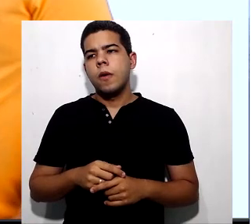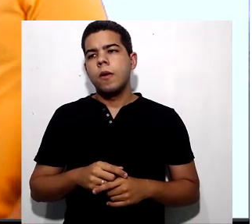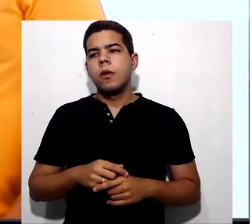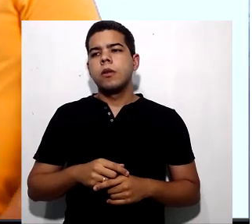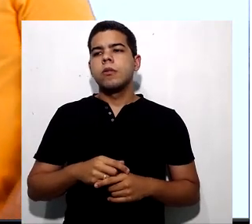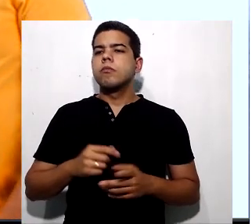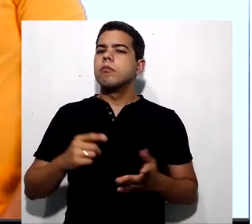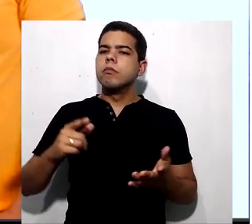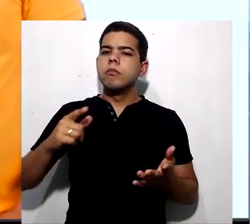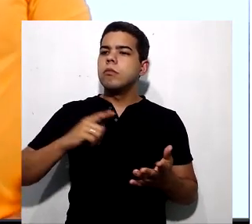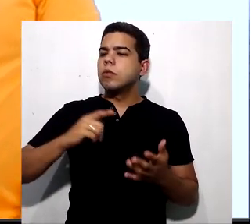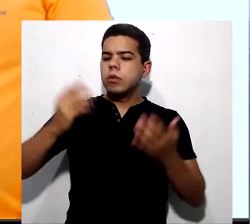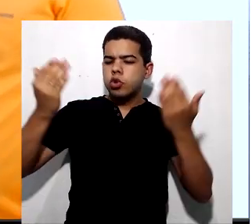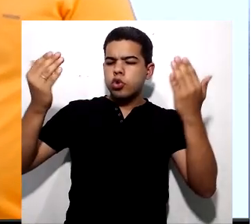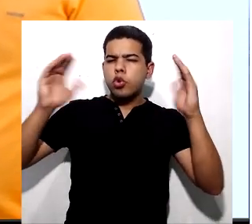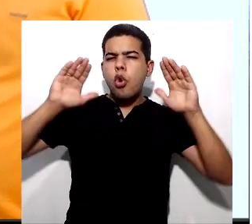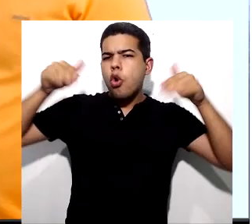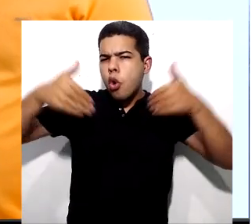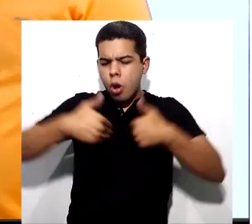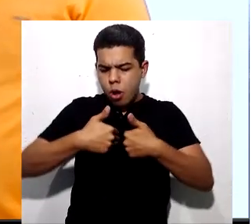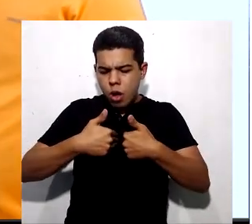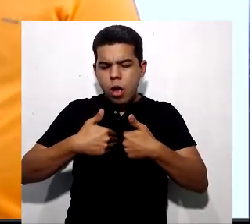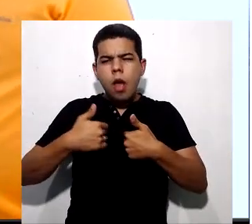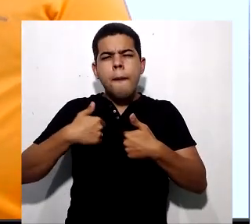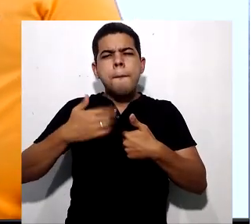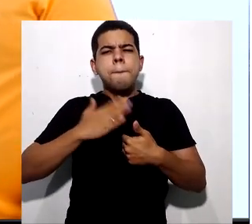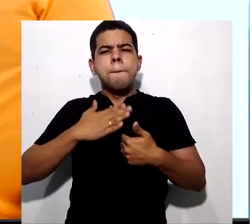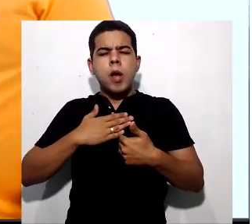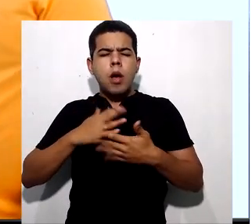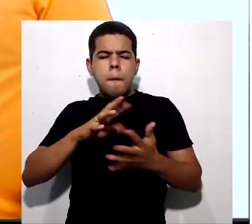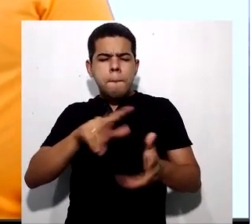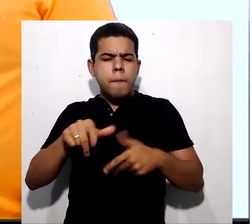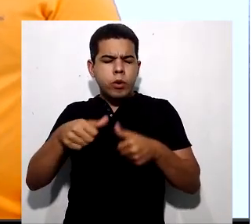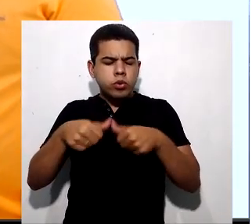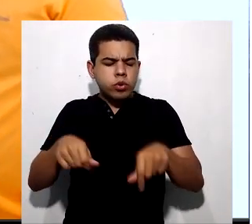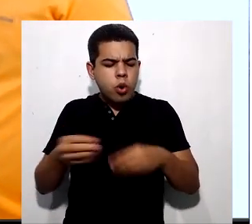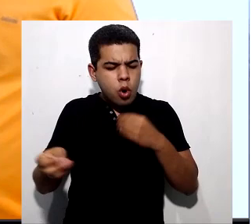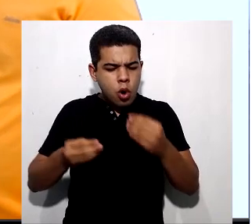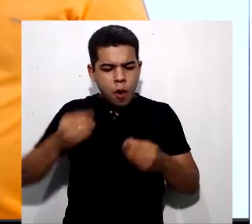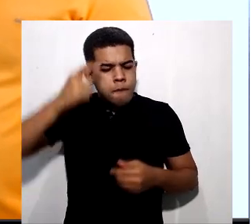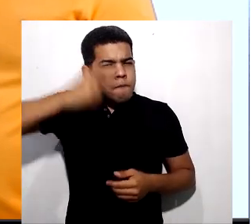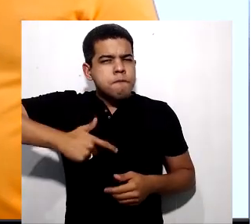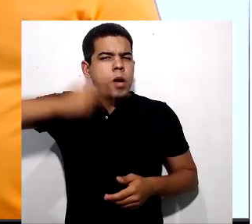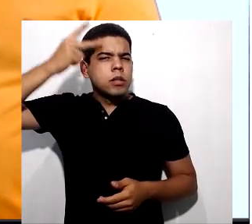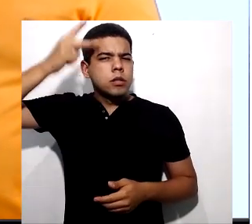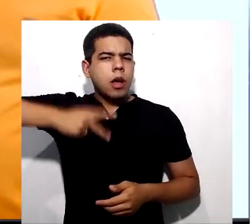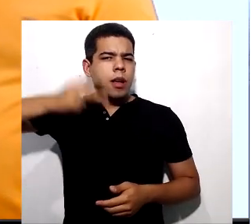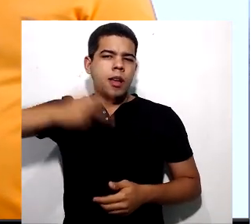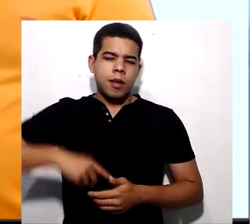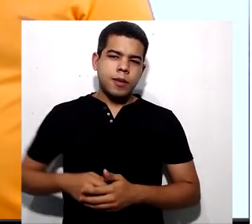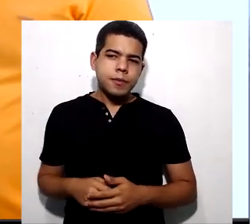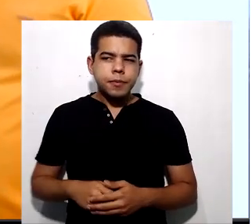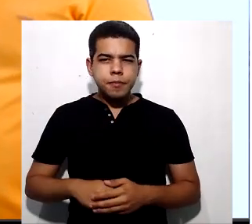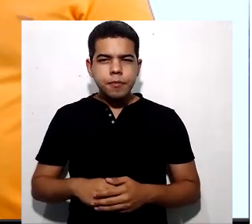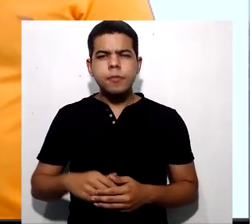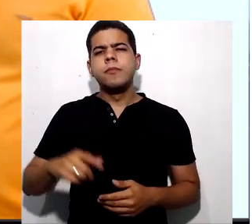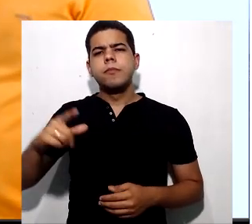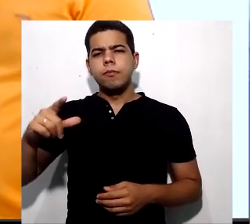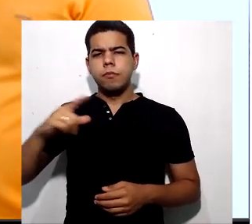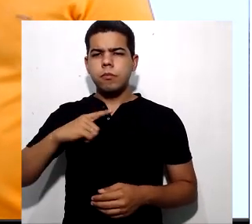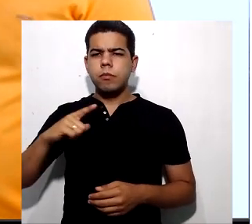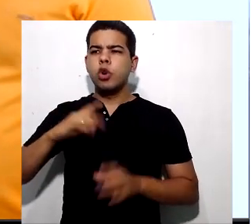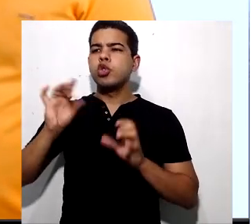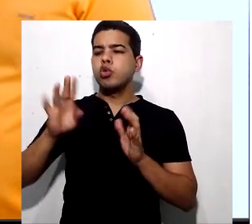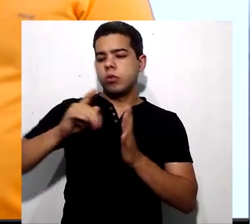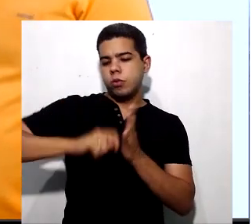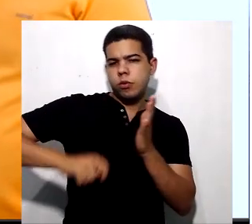são introspectivas, Sim, essa reflexão do estar no mundo, o estar aqui no mundo. Então aqui salientamos que ela não só escreveu para adultos,